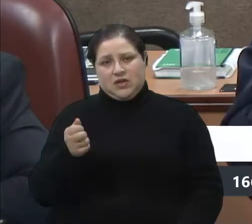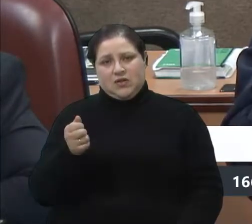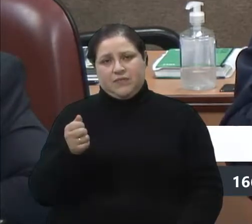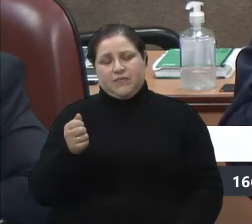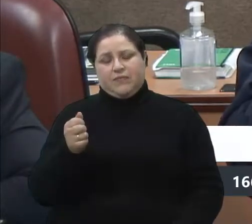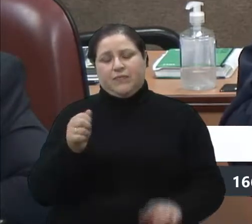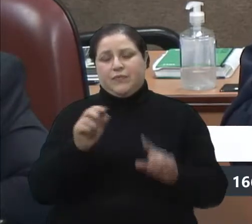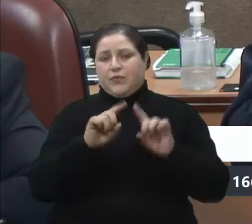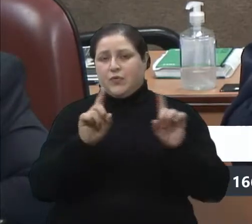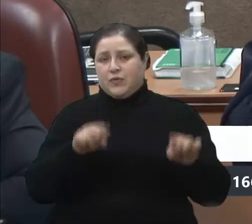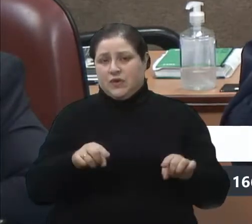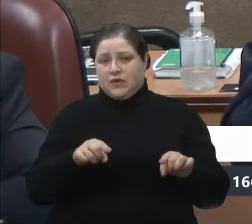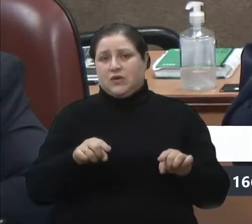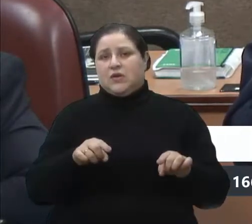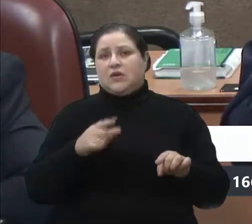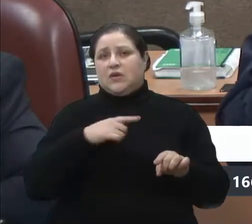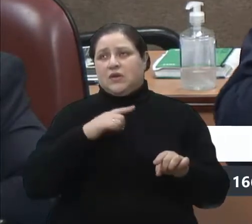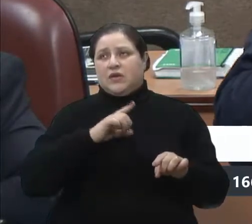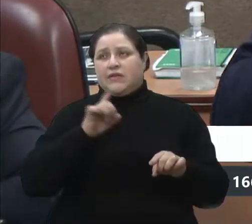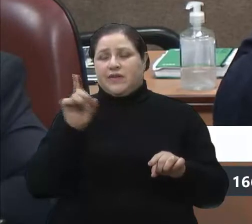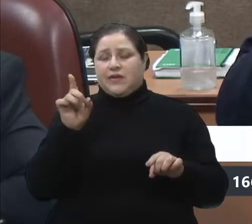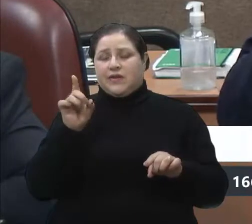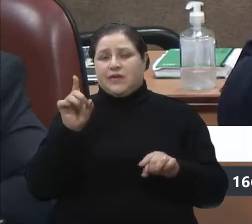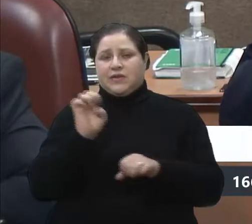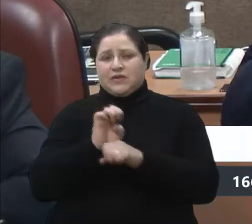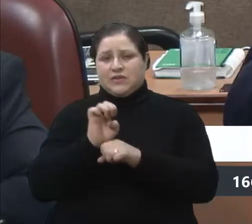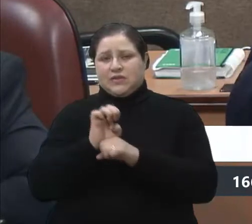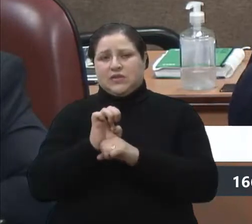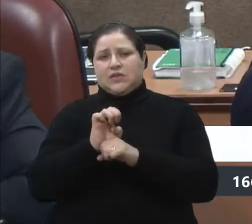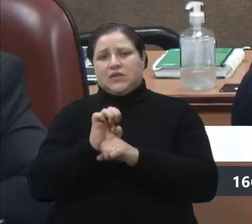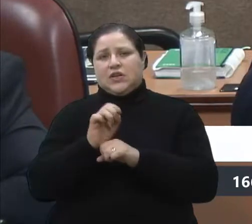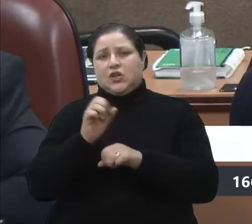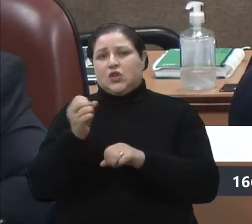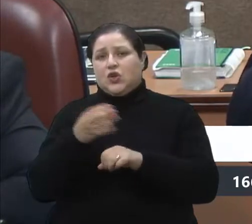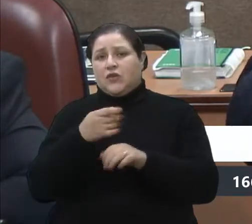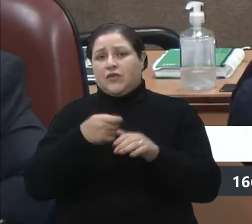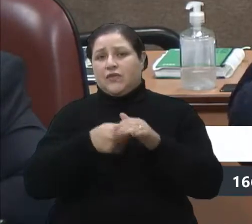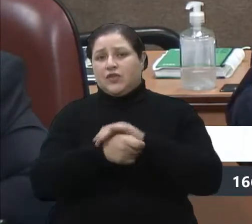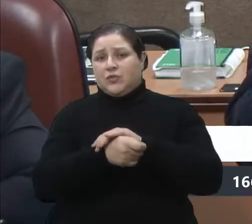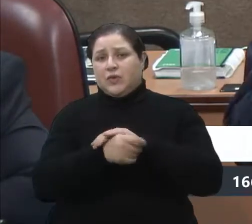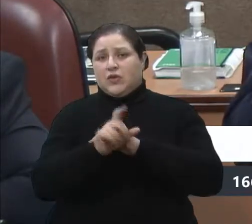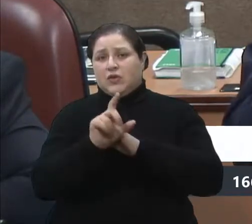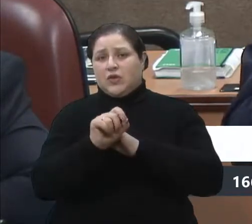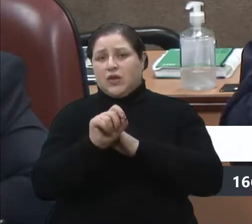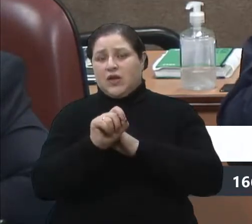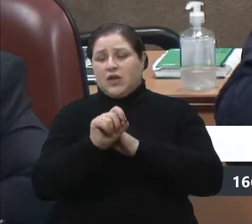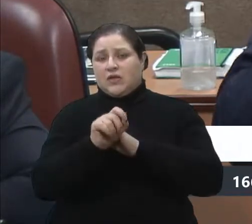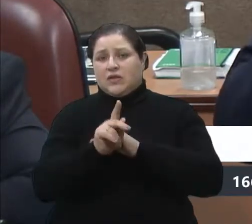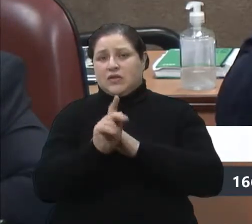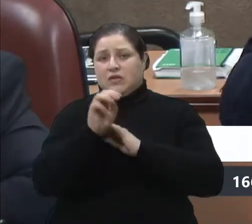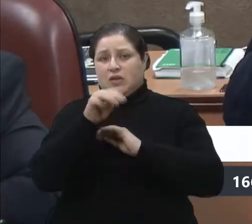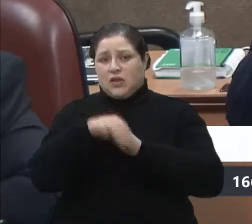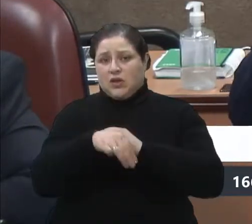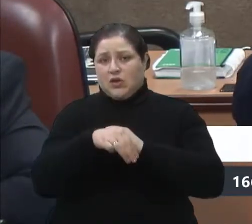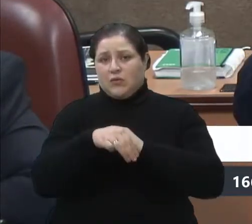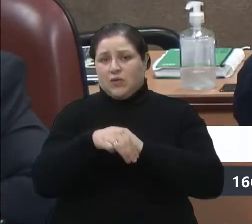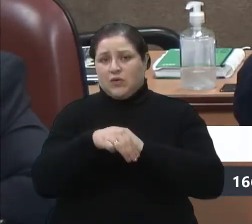novos investimentos em ciclovias 10 km de ciclovias em investimento nas marginais